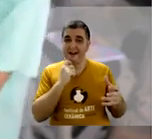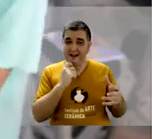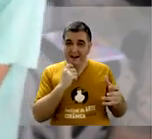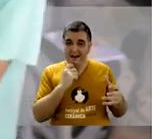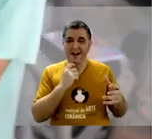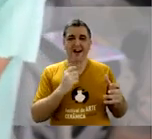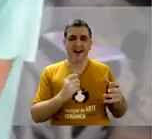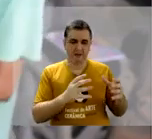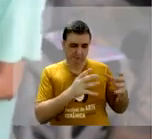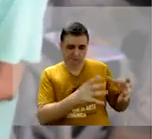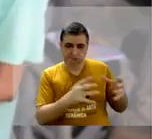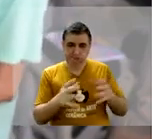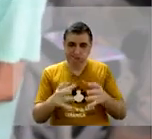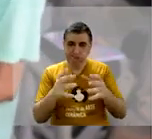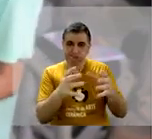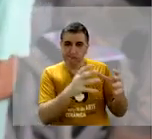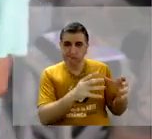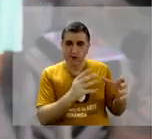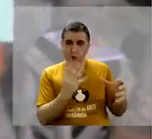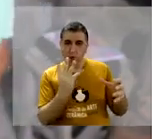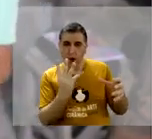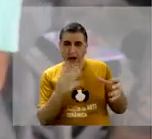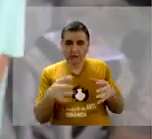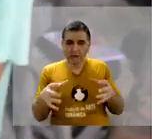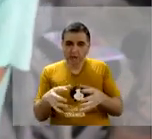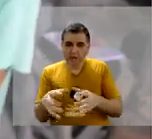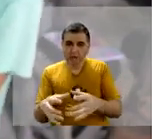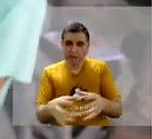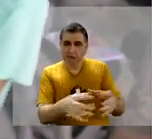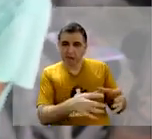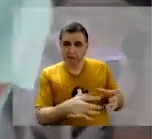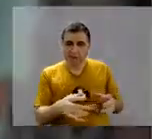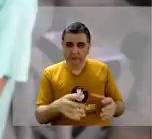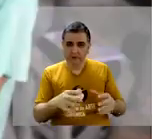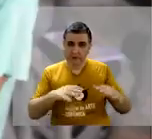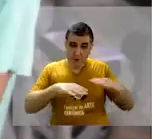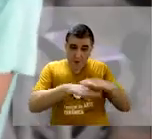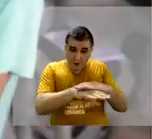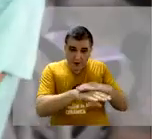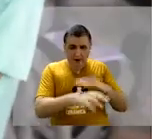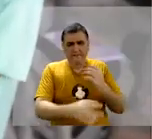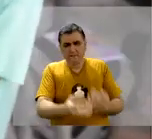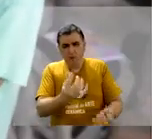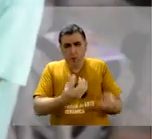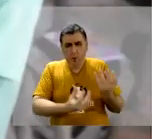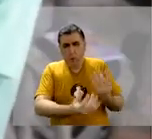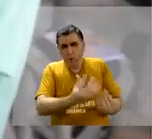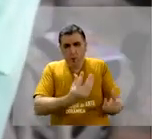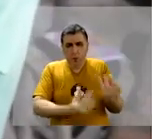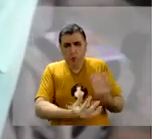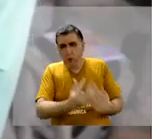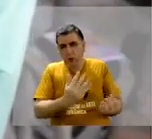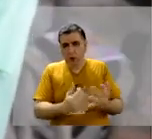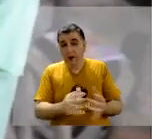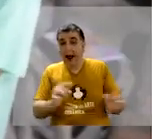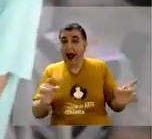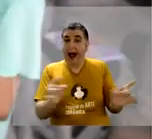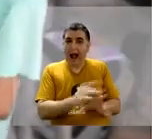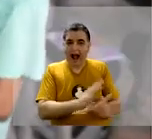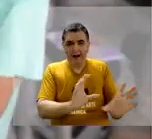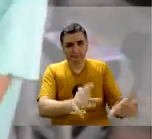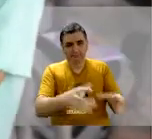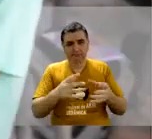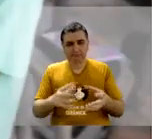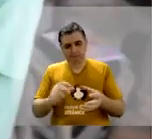20. Assim, pondo umas 4 dessas, mais umas outras peças pequenas. As vermelhas já sai pronta. Você limpa com pano, tira